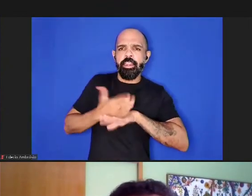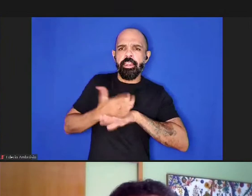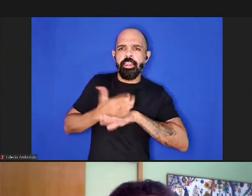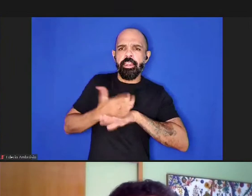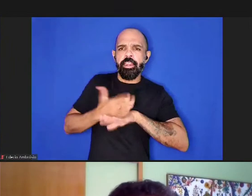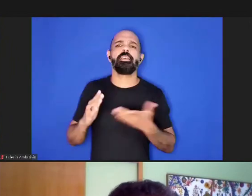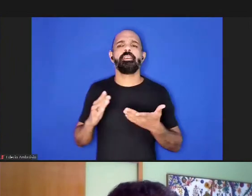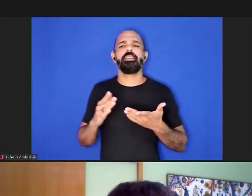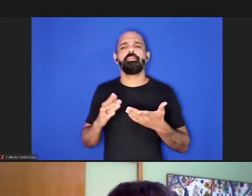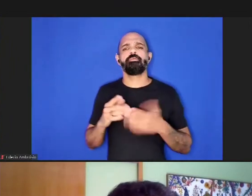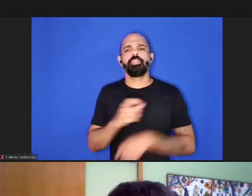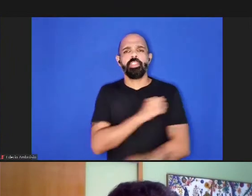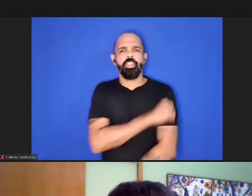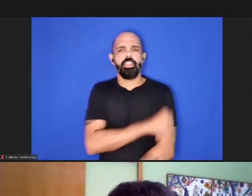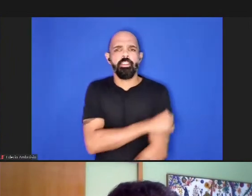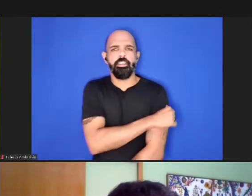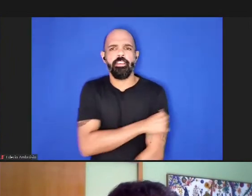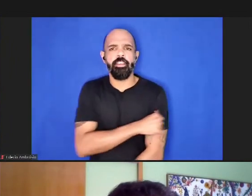enfermeiros,